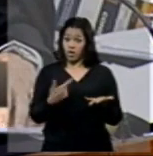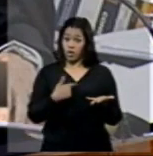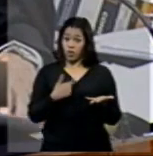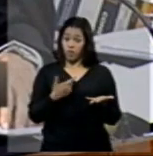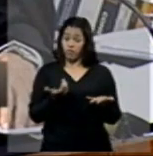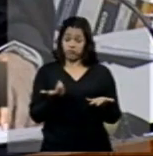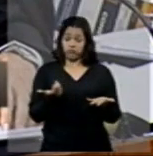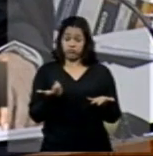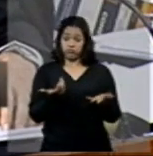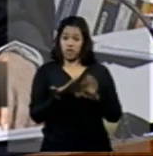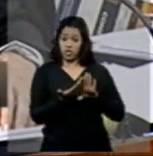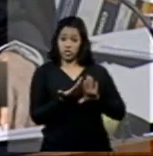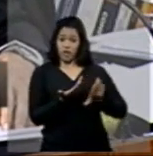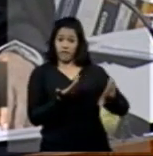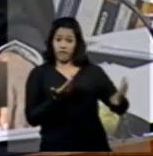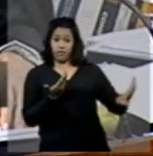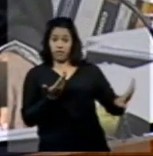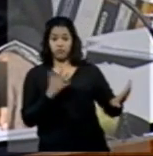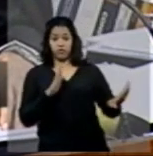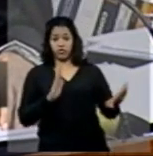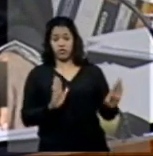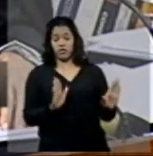afasto essa